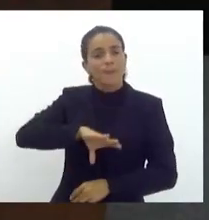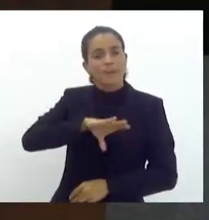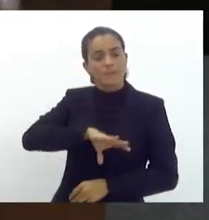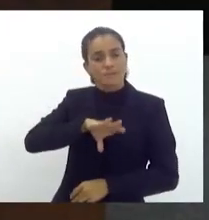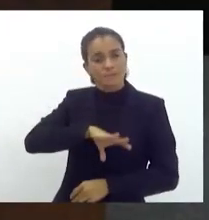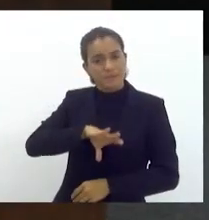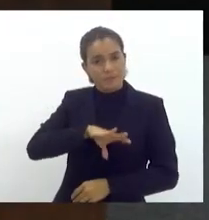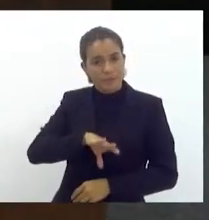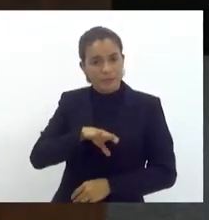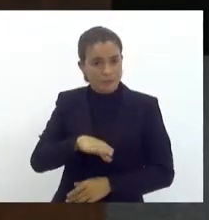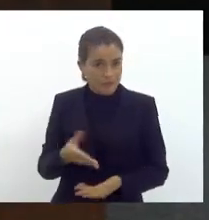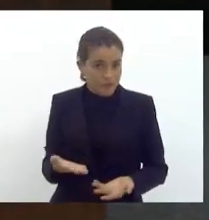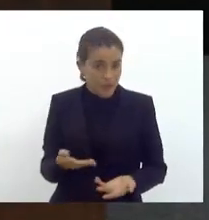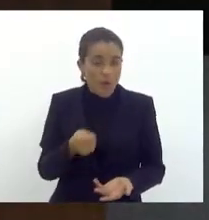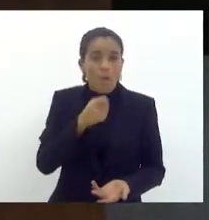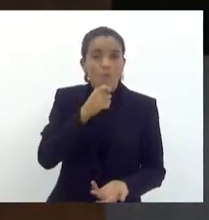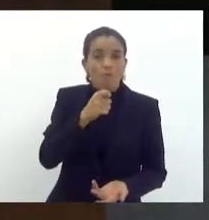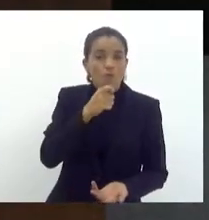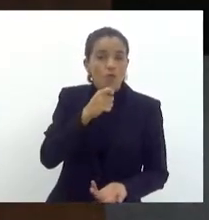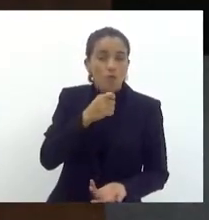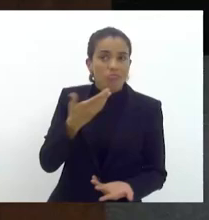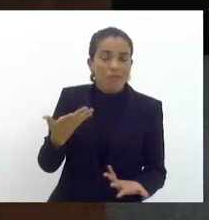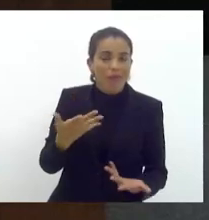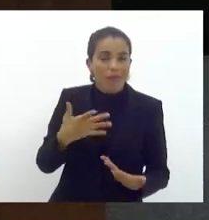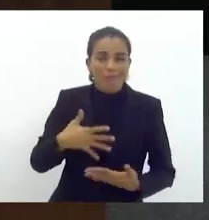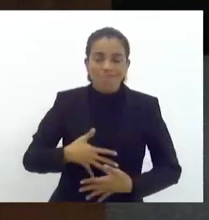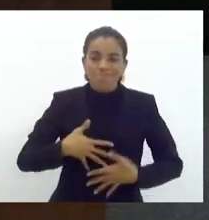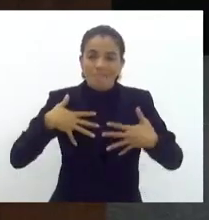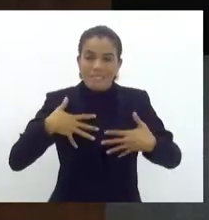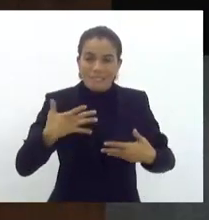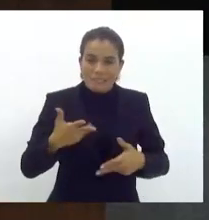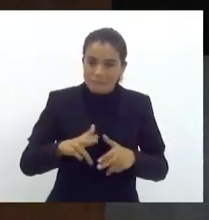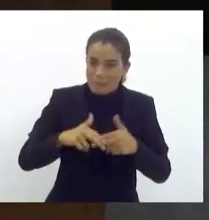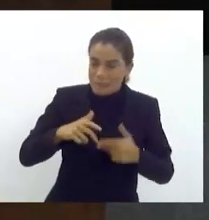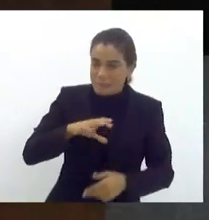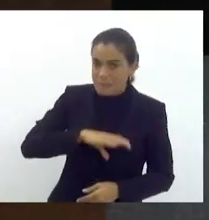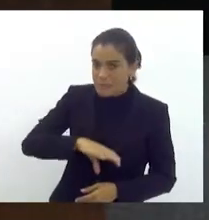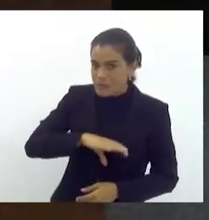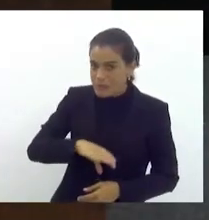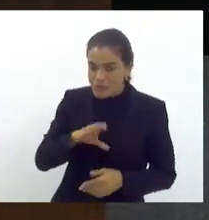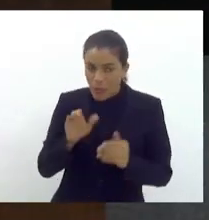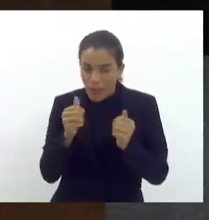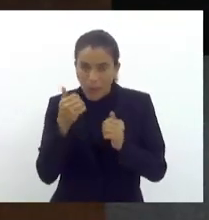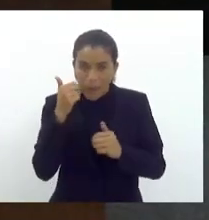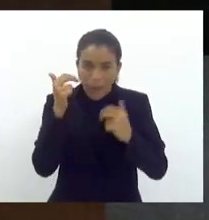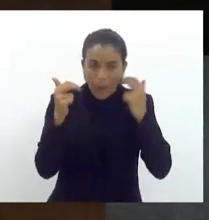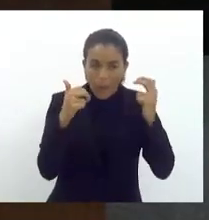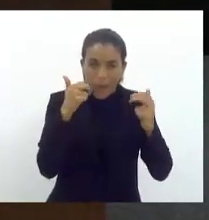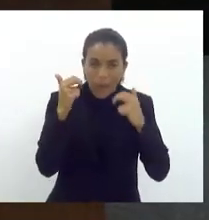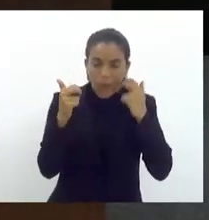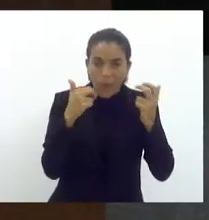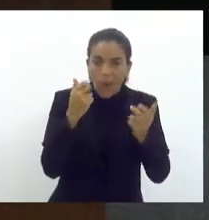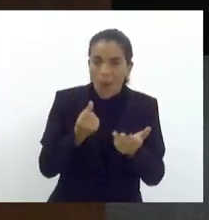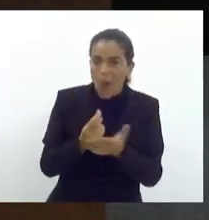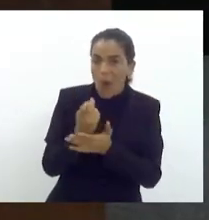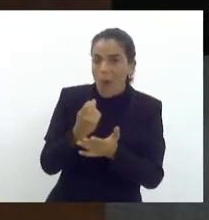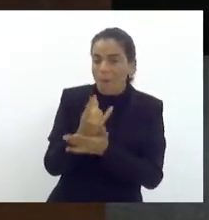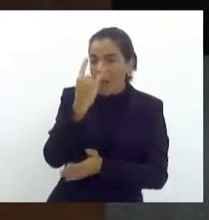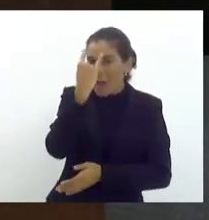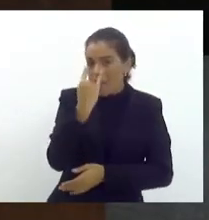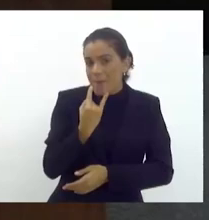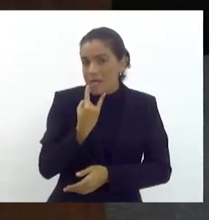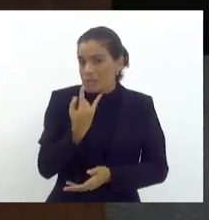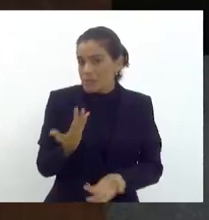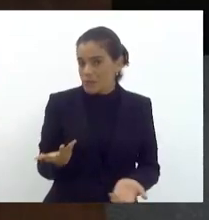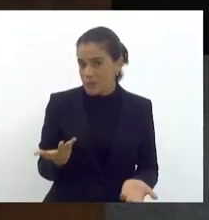a partir da indignidade que uma menina enfrenta no seu dia a dia no seu cotidiano Considerando o seu